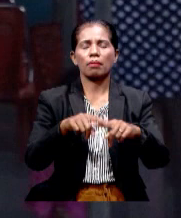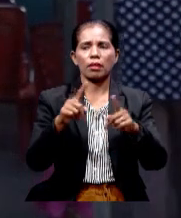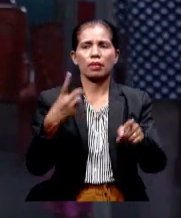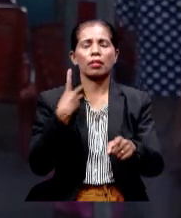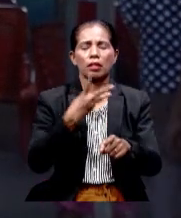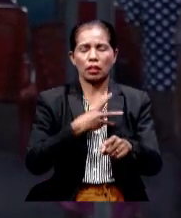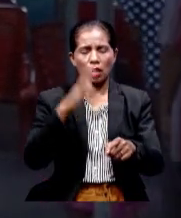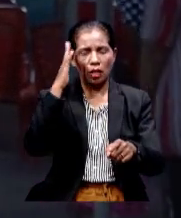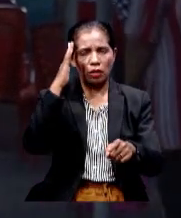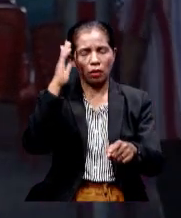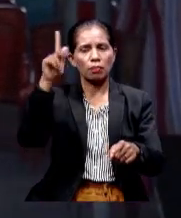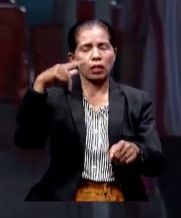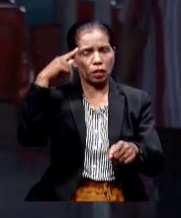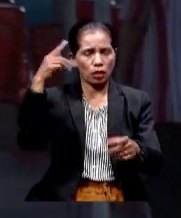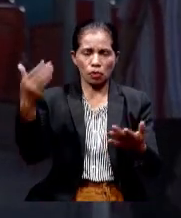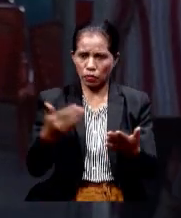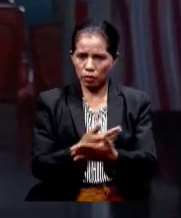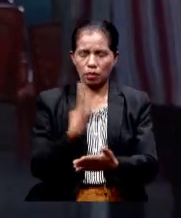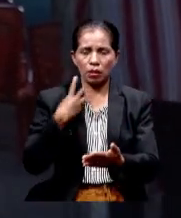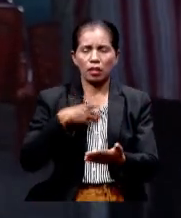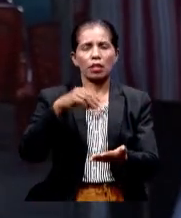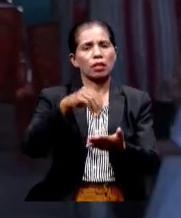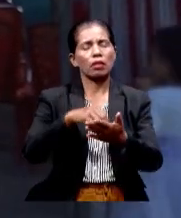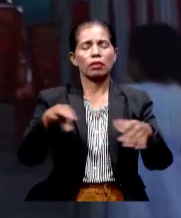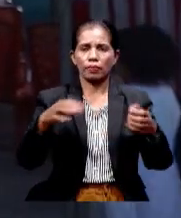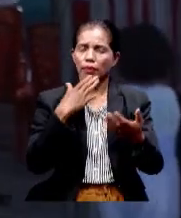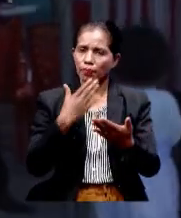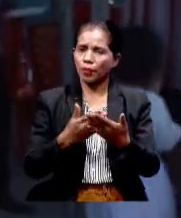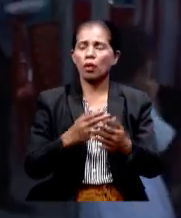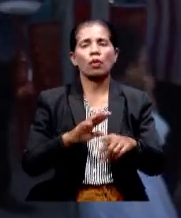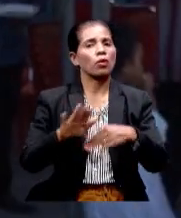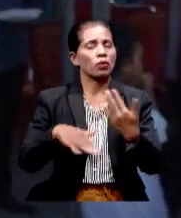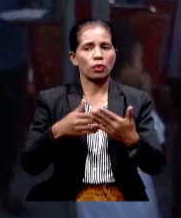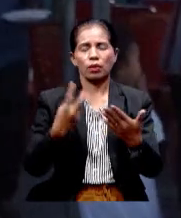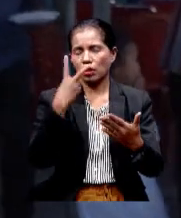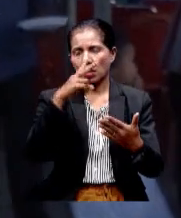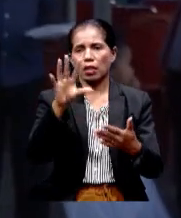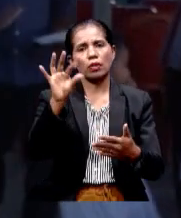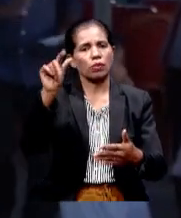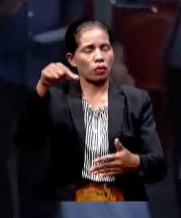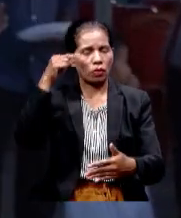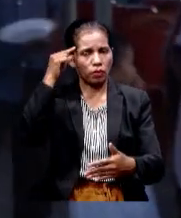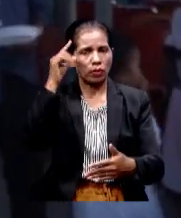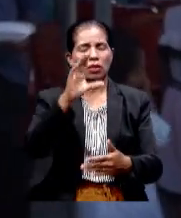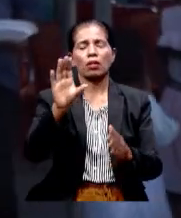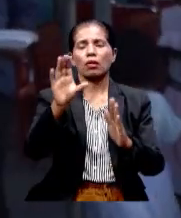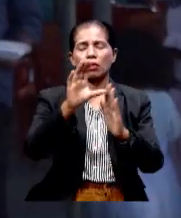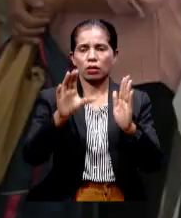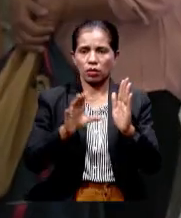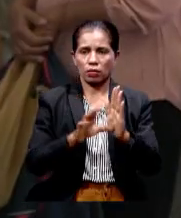nem que tá com a política FOM, e tá a ver a reforça ali, tá? Mas, boa tudo, e tá a filofal, vai no governo constitucional e na